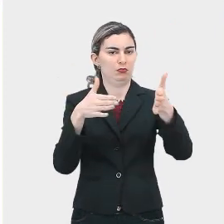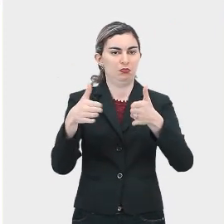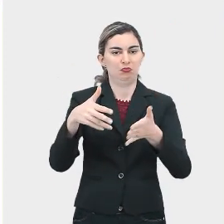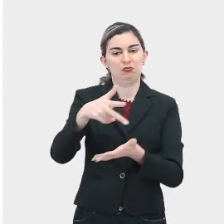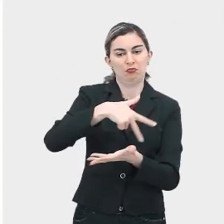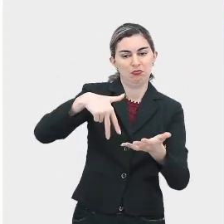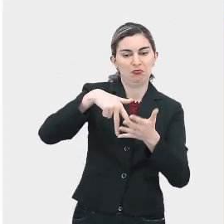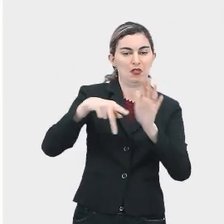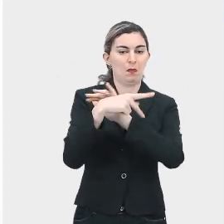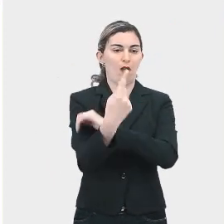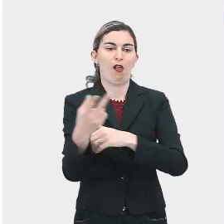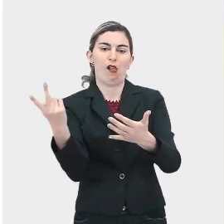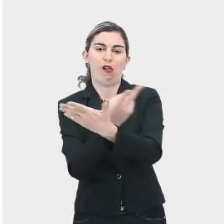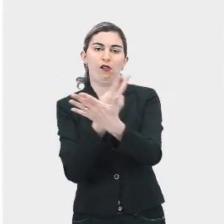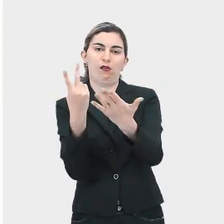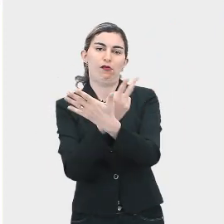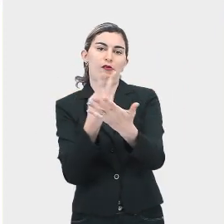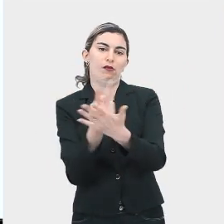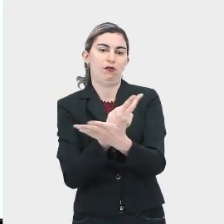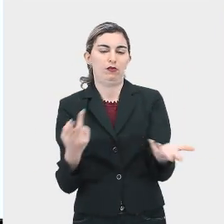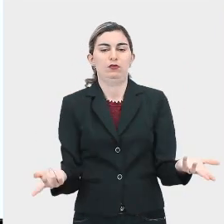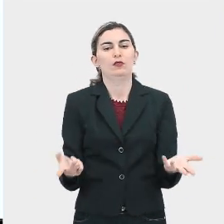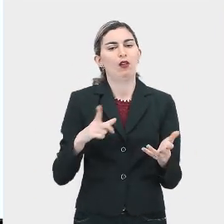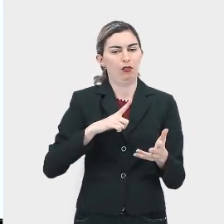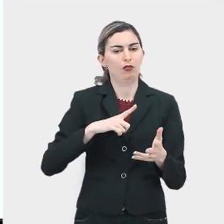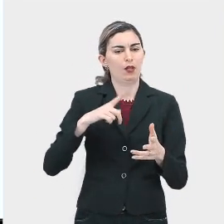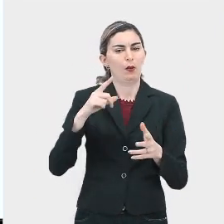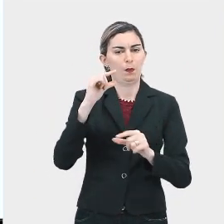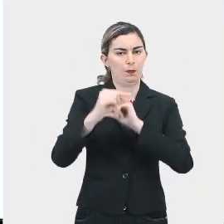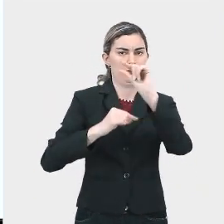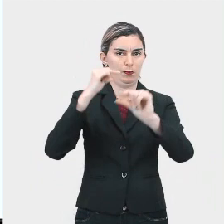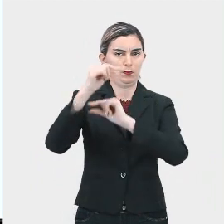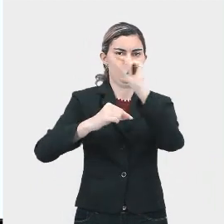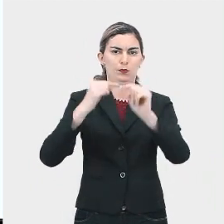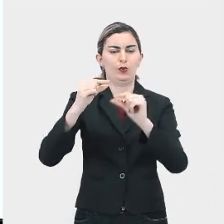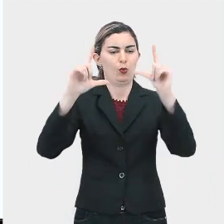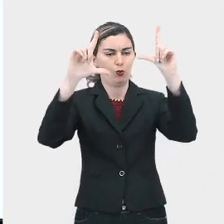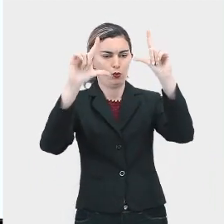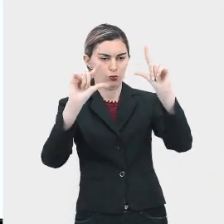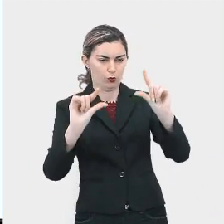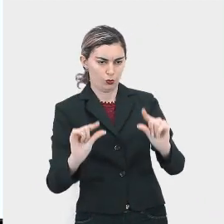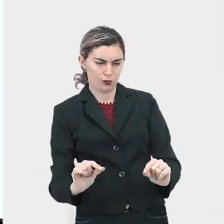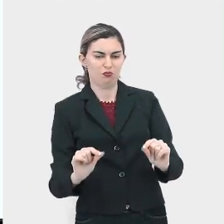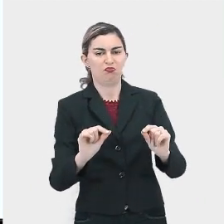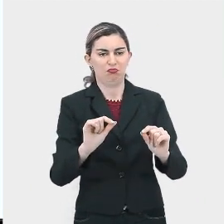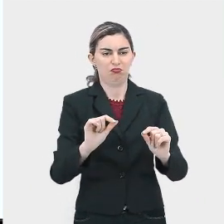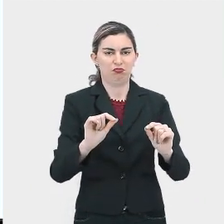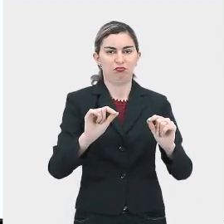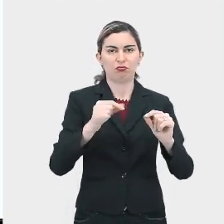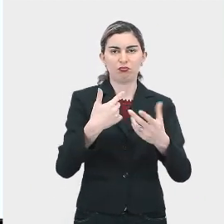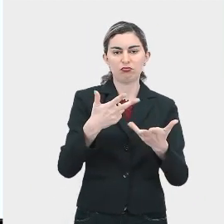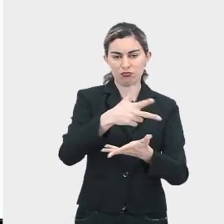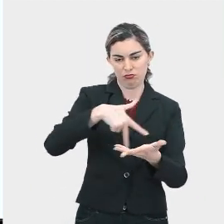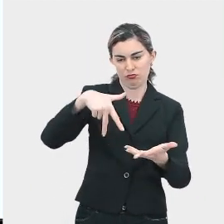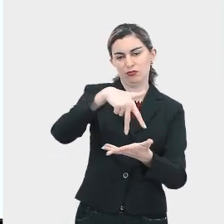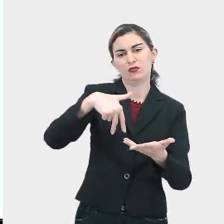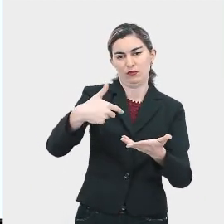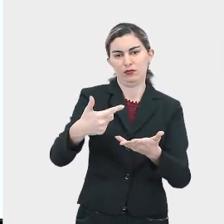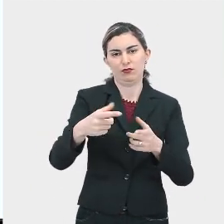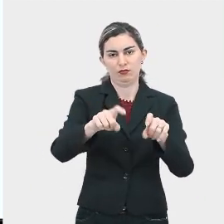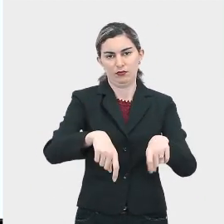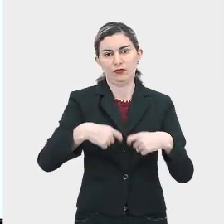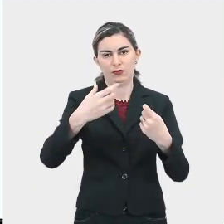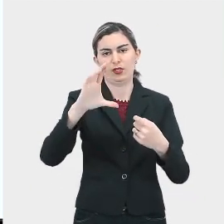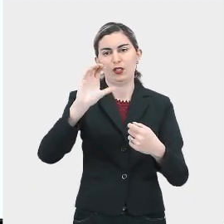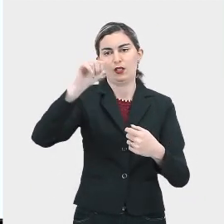como danças profanas. E aí tem um pouco dessa redução, desse empobrecimento em relação